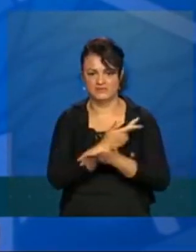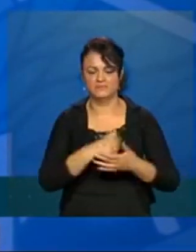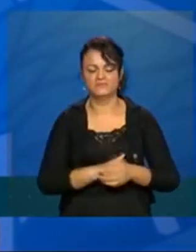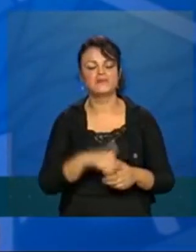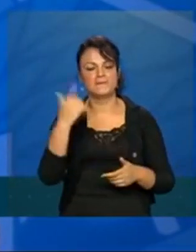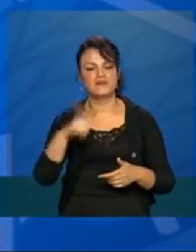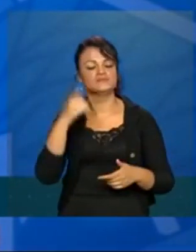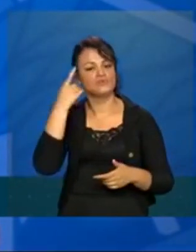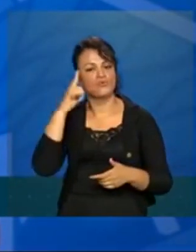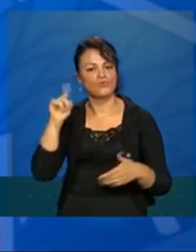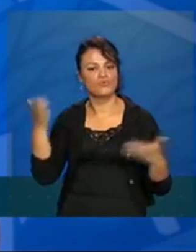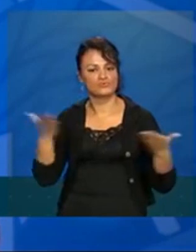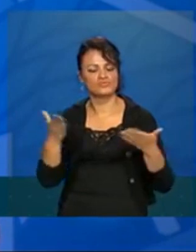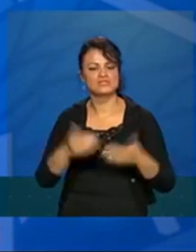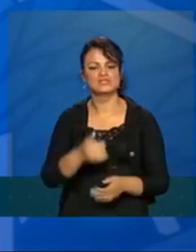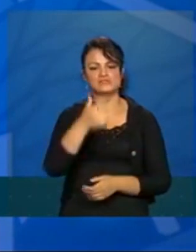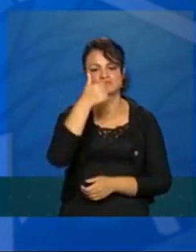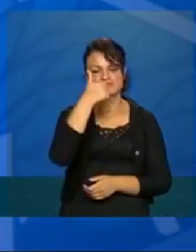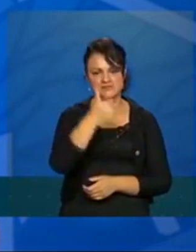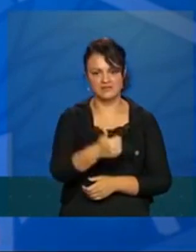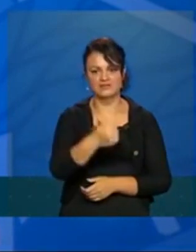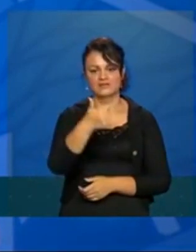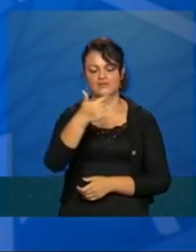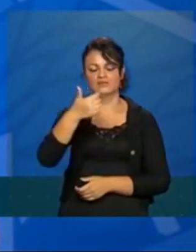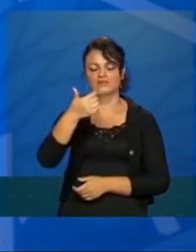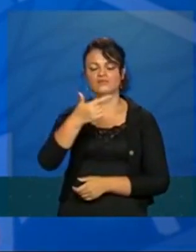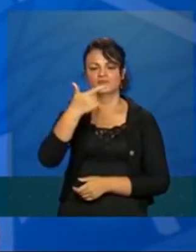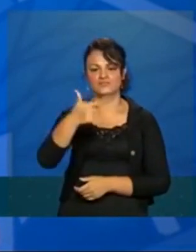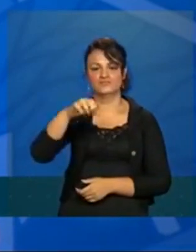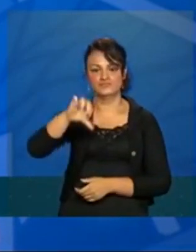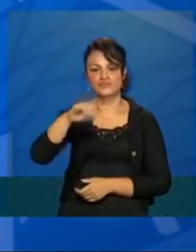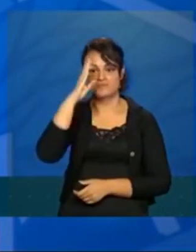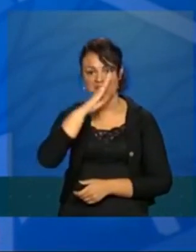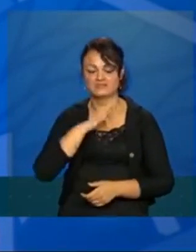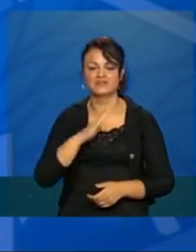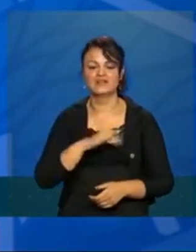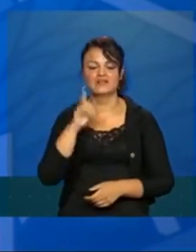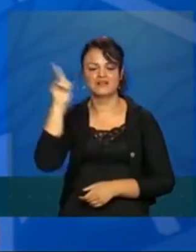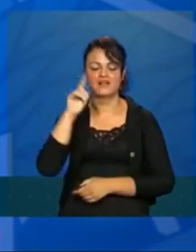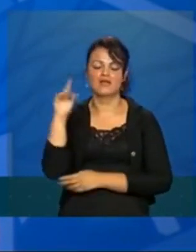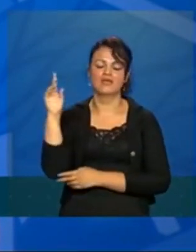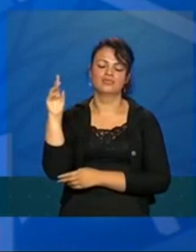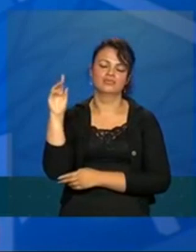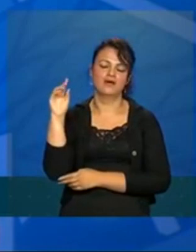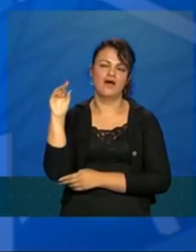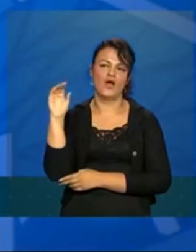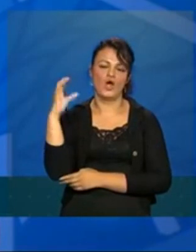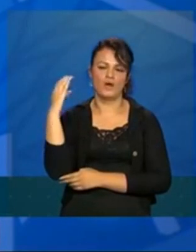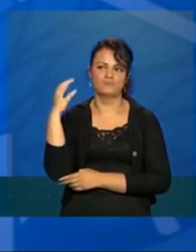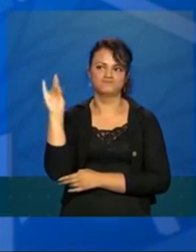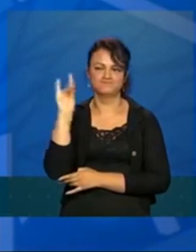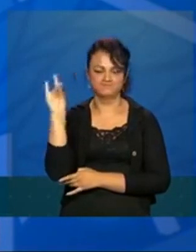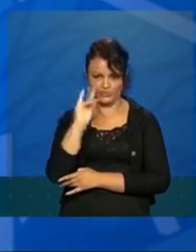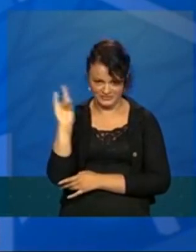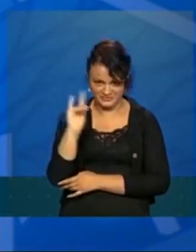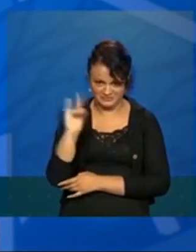agenda de forma remota na semana passada o ministro da ciência tecnologia inovações marcos pontes também informou